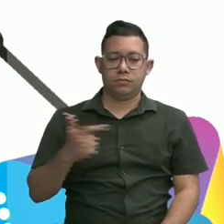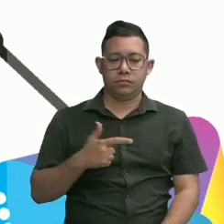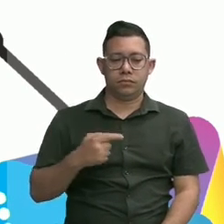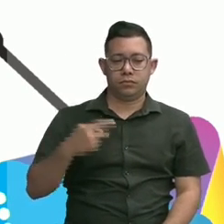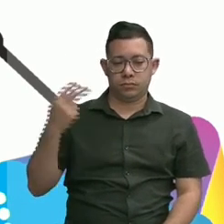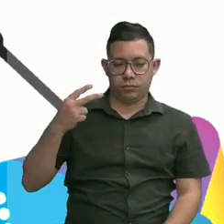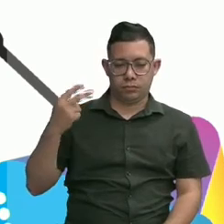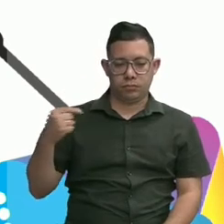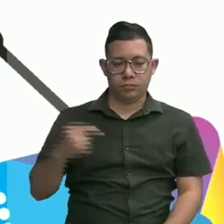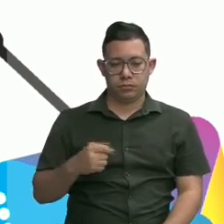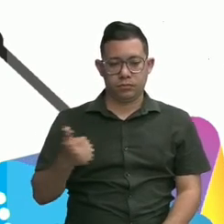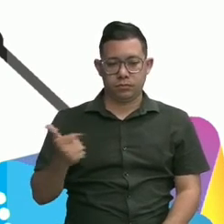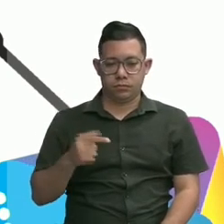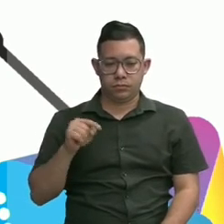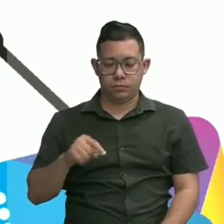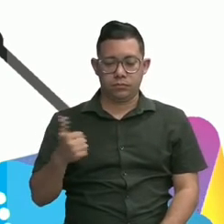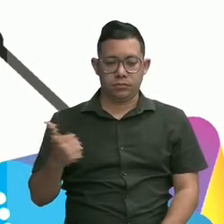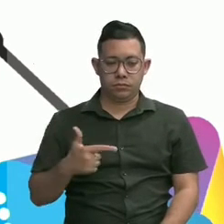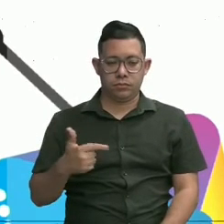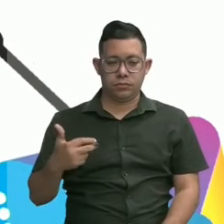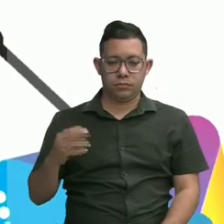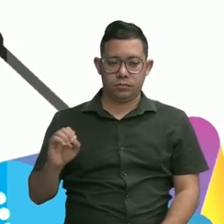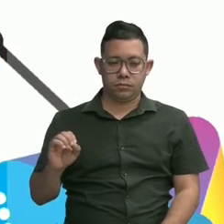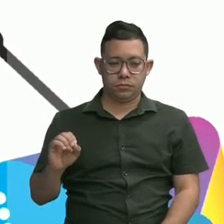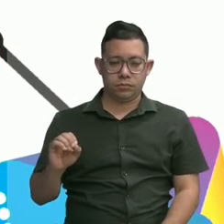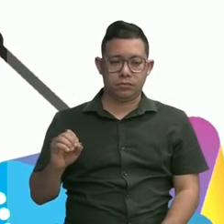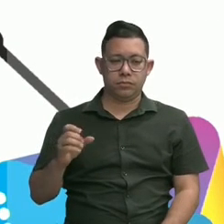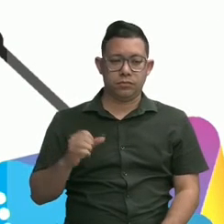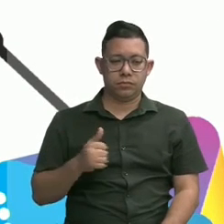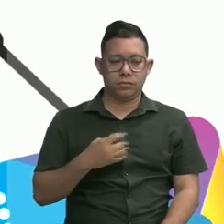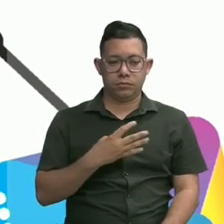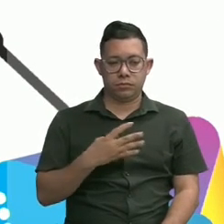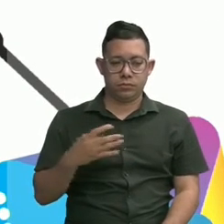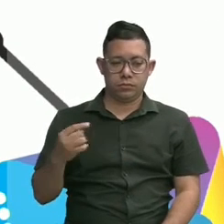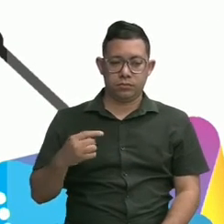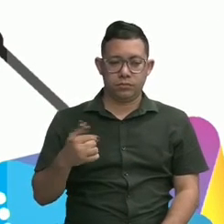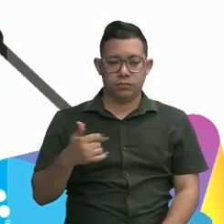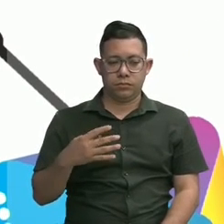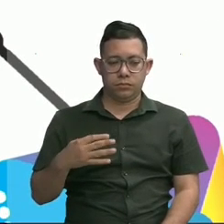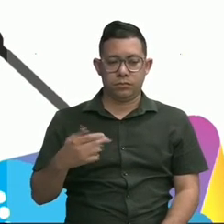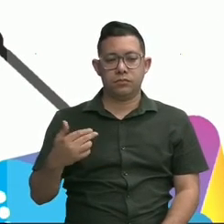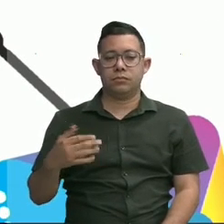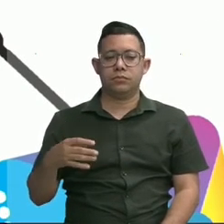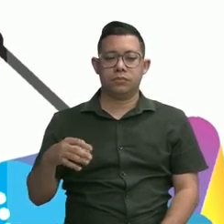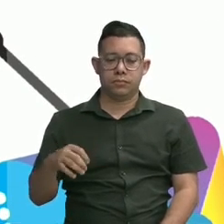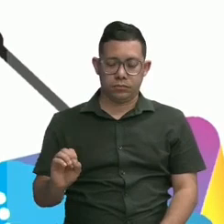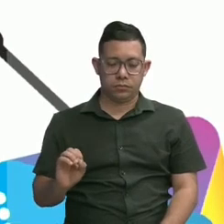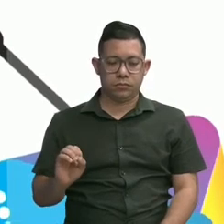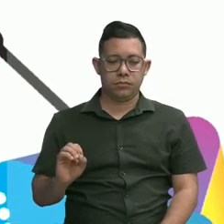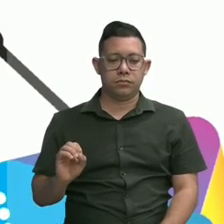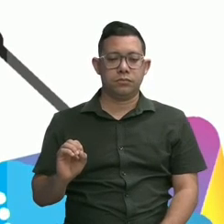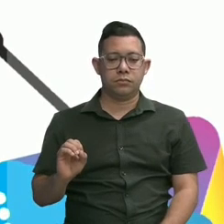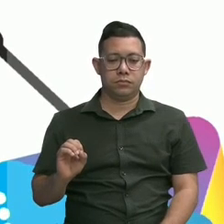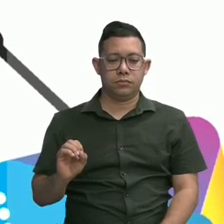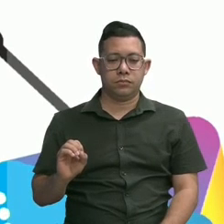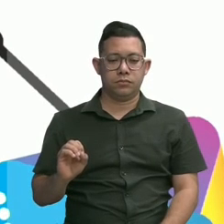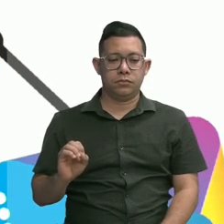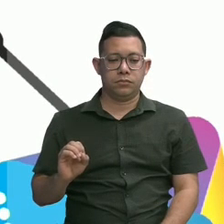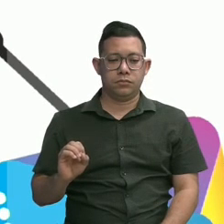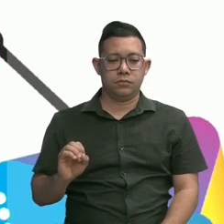2 ao quadrado menos 12 vezes 12 12 ou quadradas 144 - 1212 também é